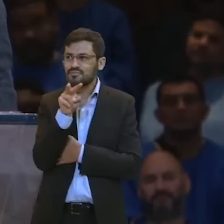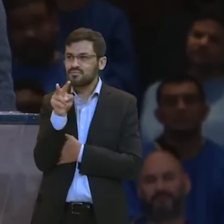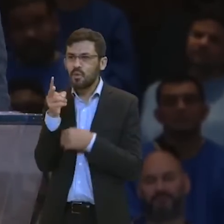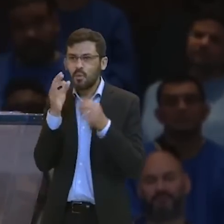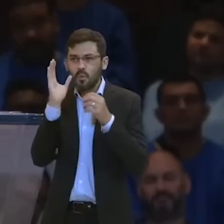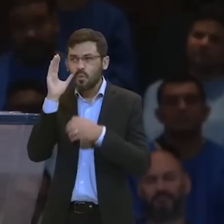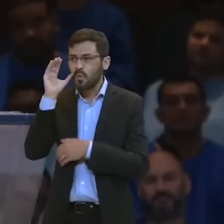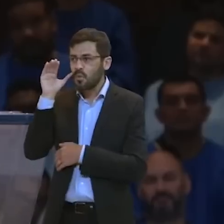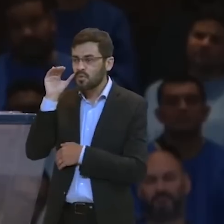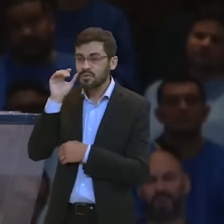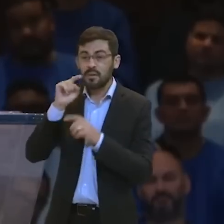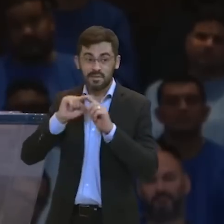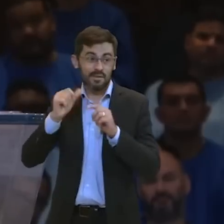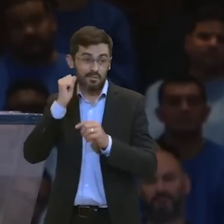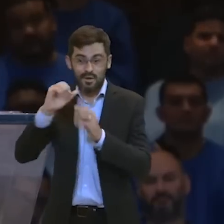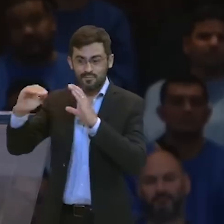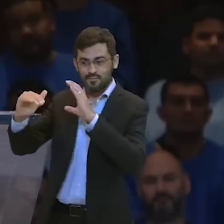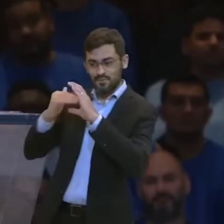E ela me escreveu: